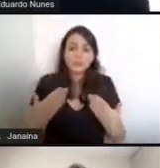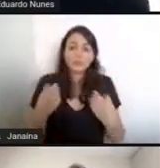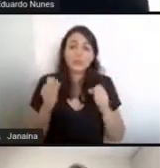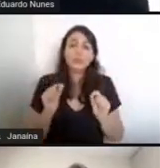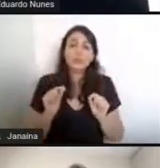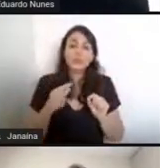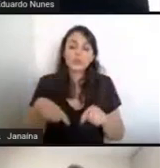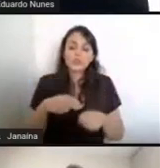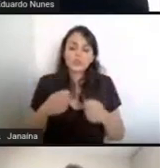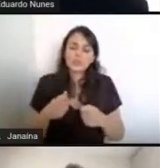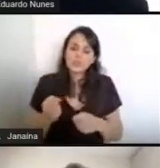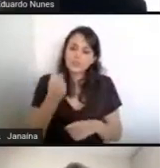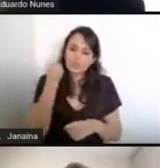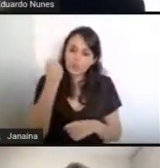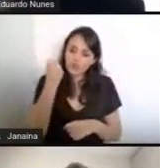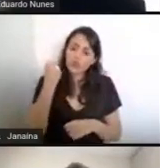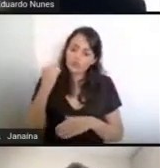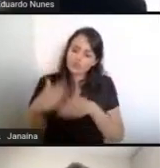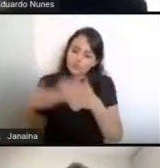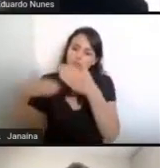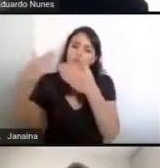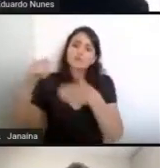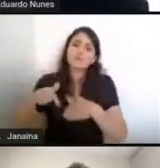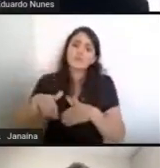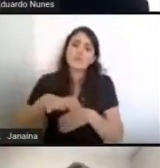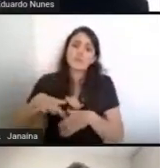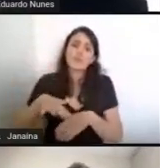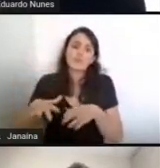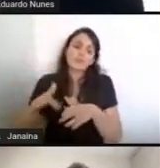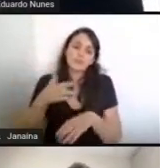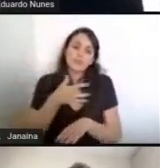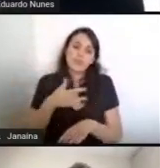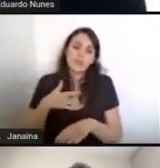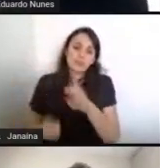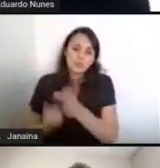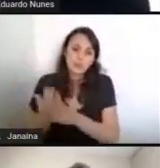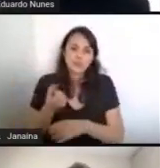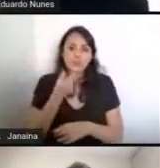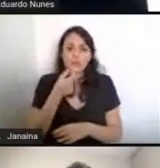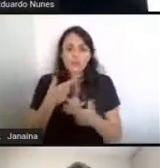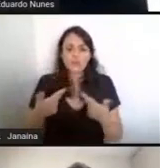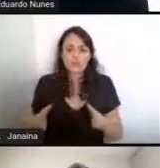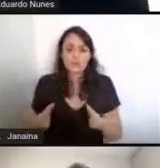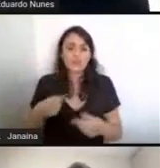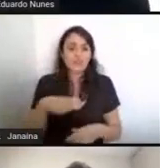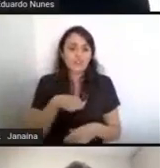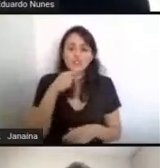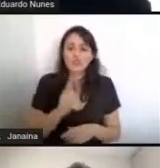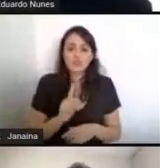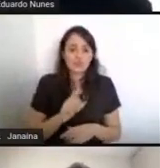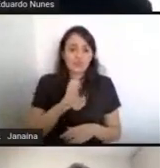nosso complexo econômico-industrial na saúde. Então, a gente não tinha condição nenhuma de produzir EPI,